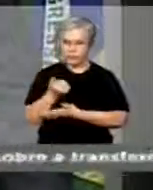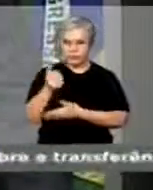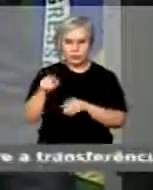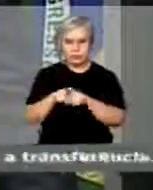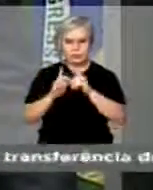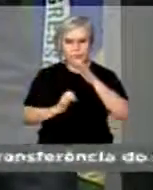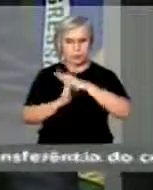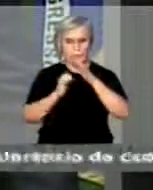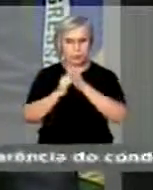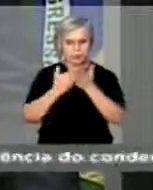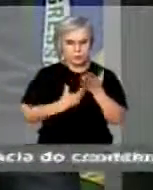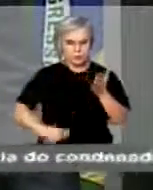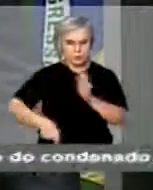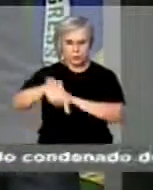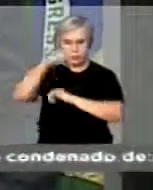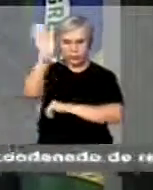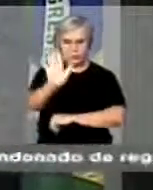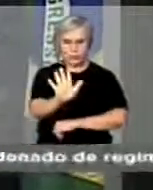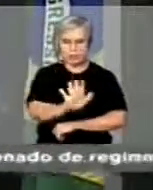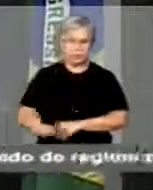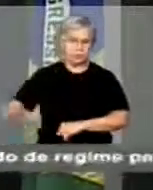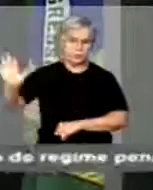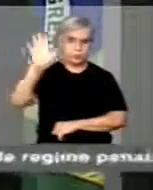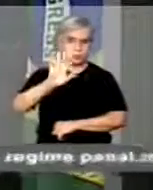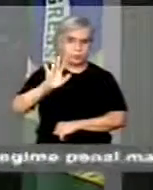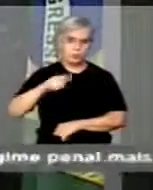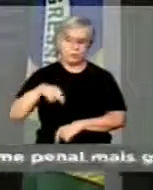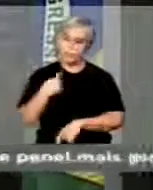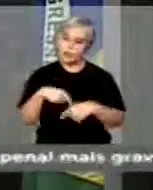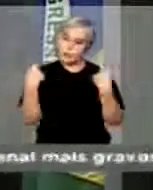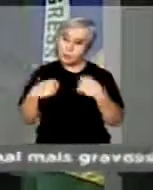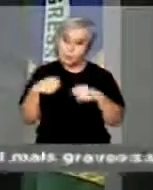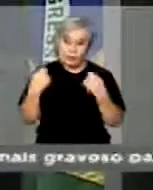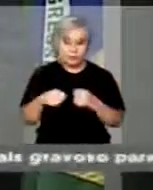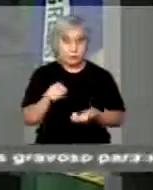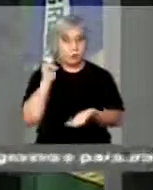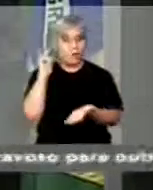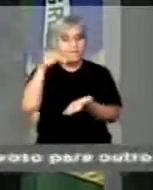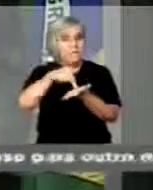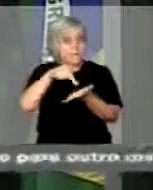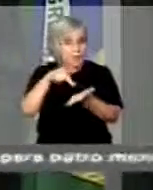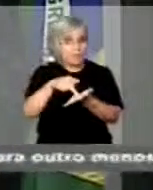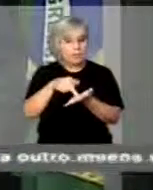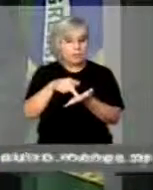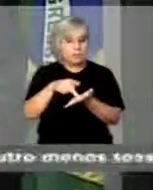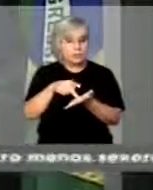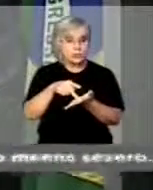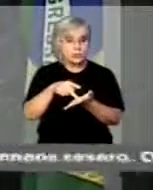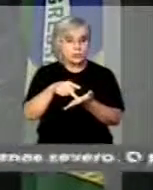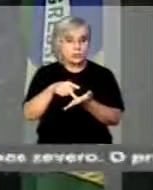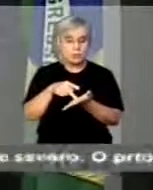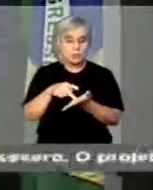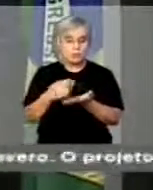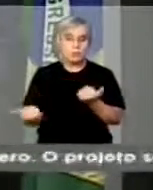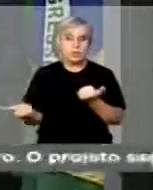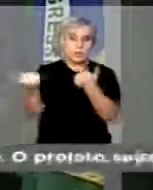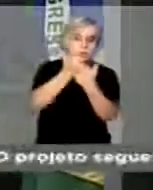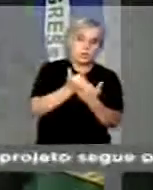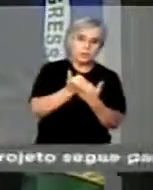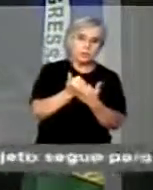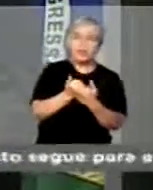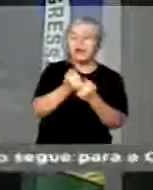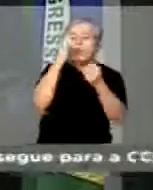empresas públicas brasileiras. Nós precisamos que o realismo dê lugar ao ilusionismo